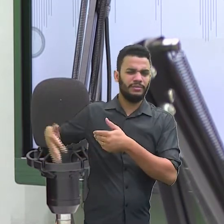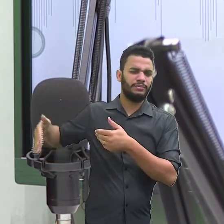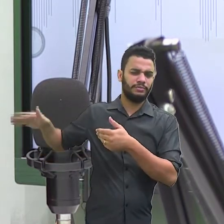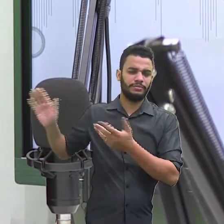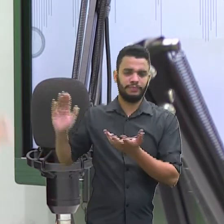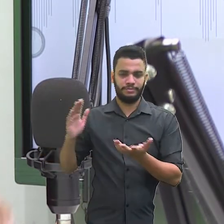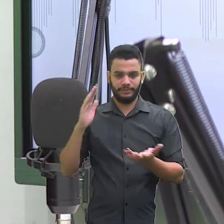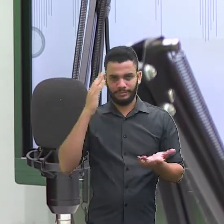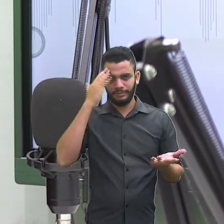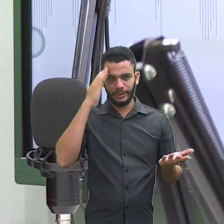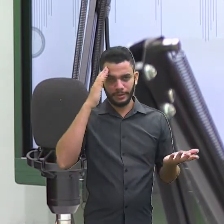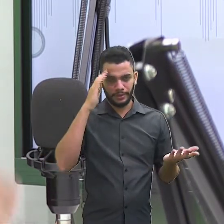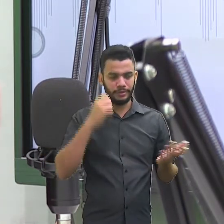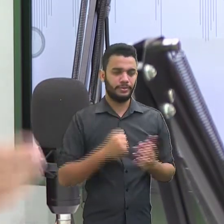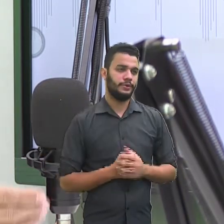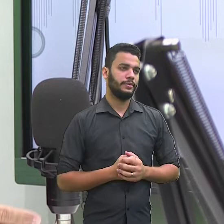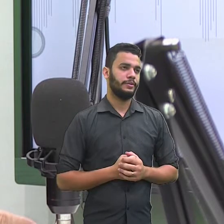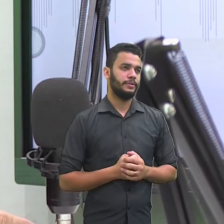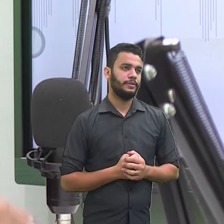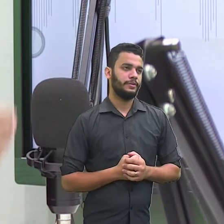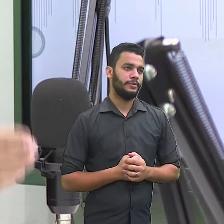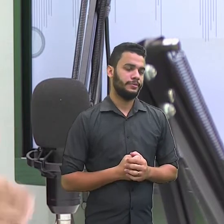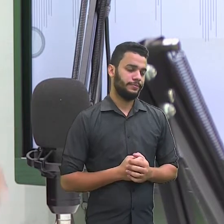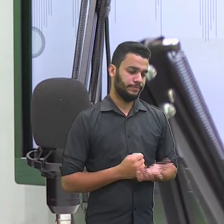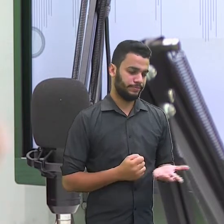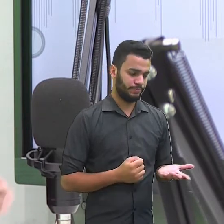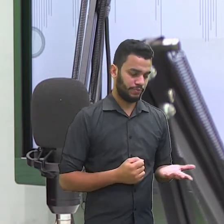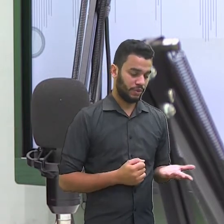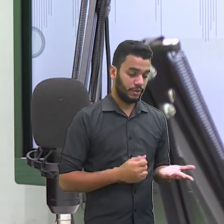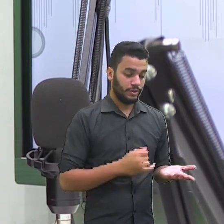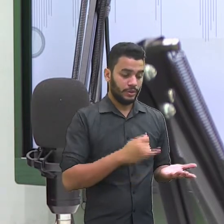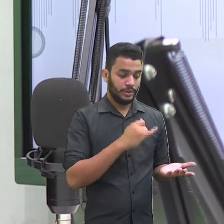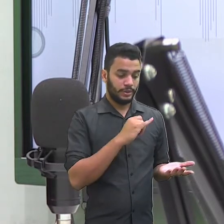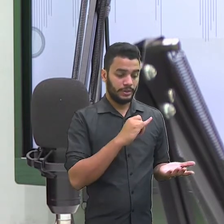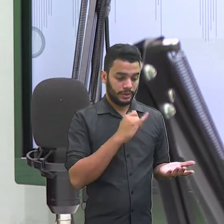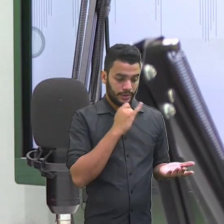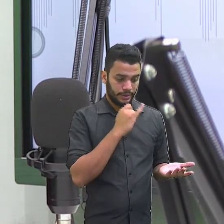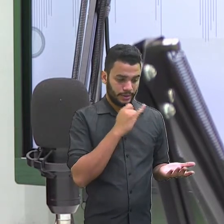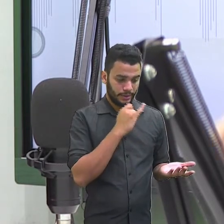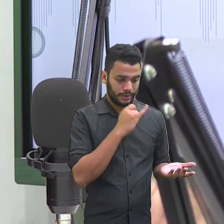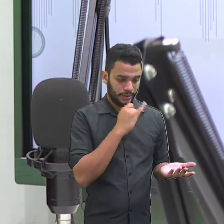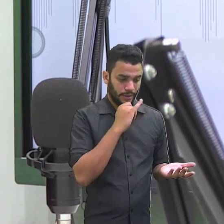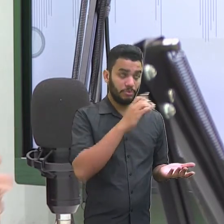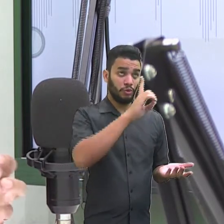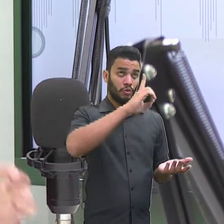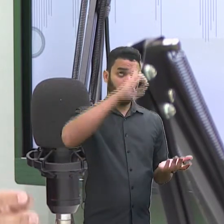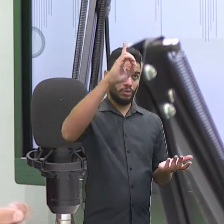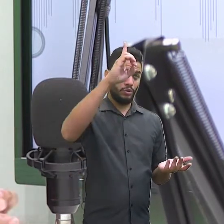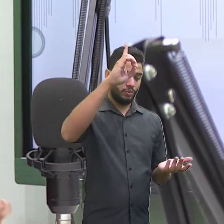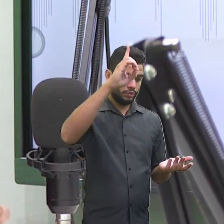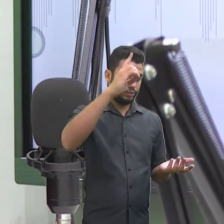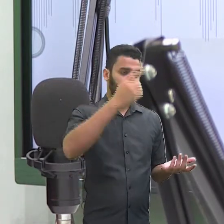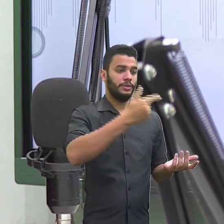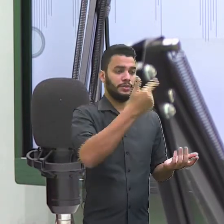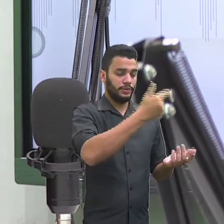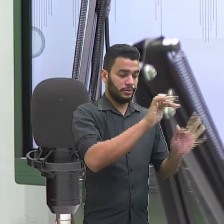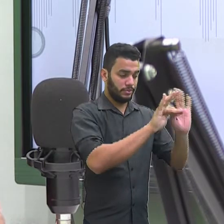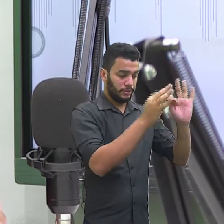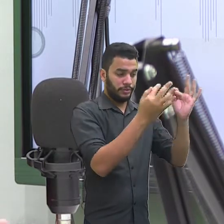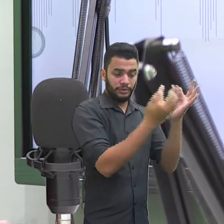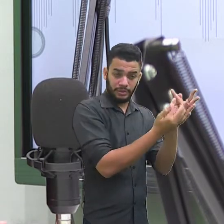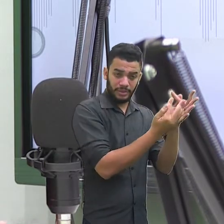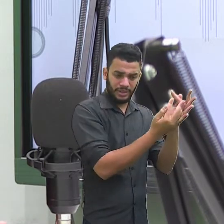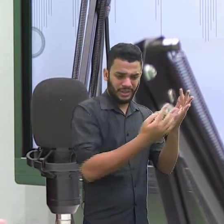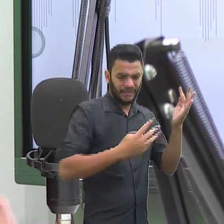família. O meu compromisso número três é com o meu trabalho, com meus estudos e por aí afora vai. Hoje a gente está fazendo uma inversão